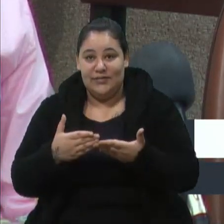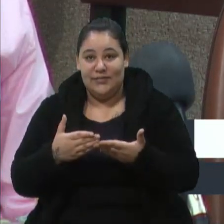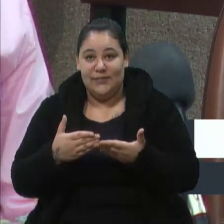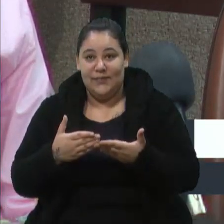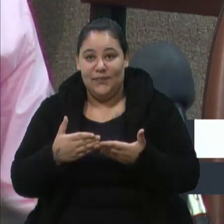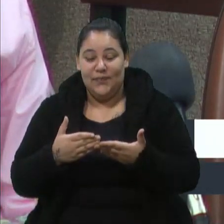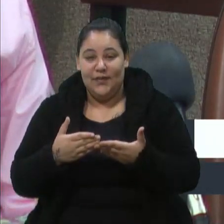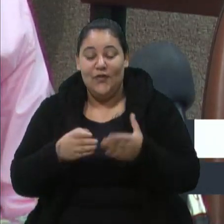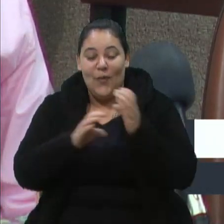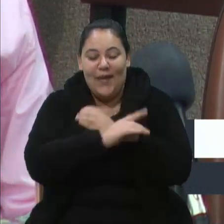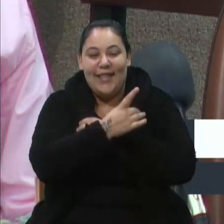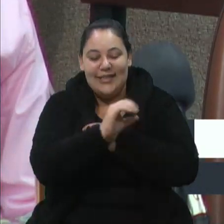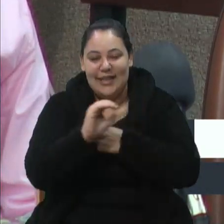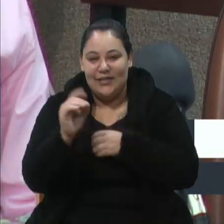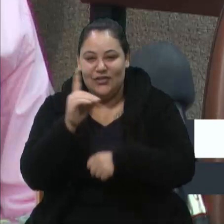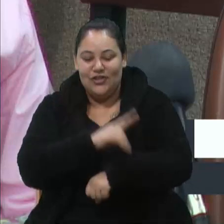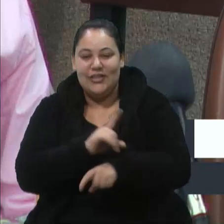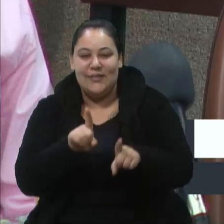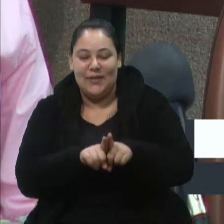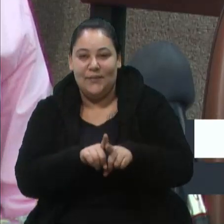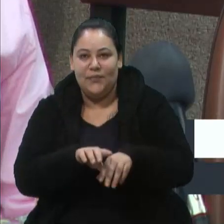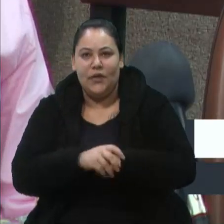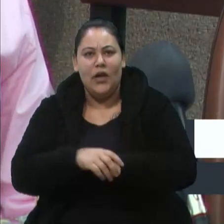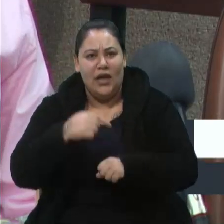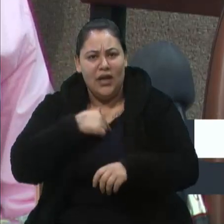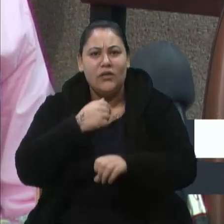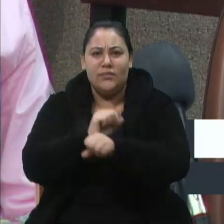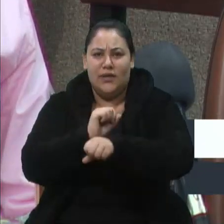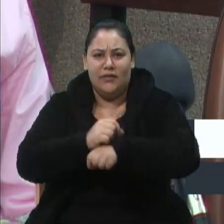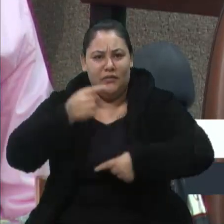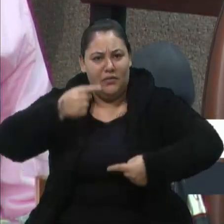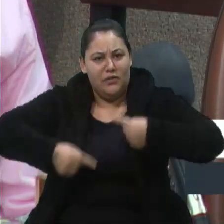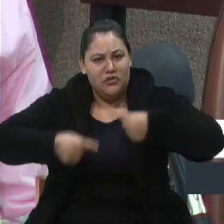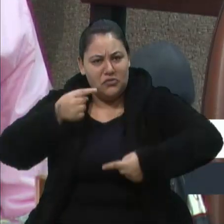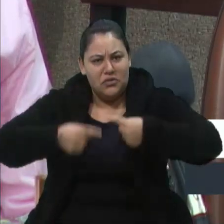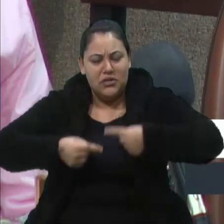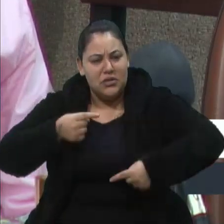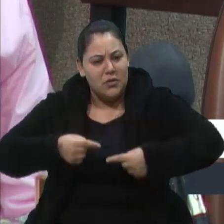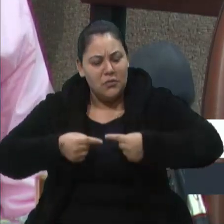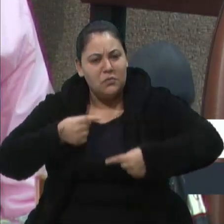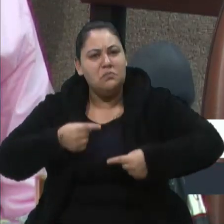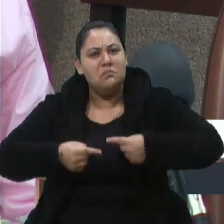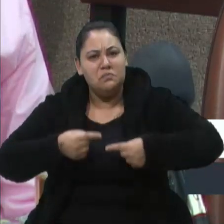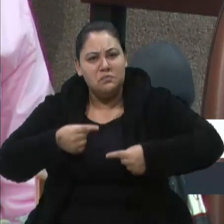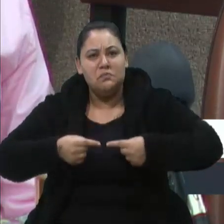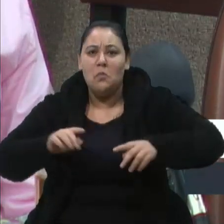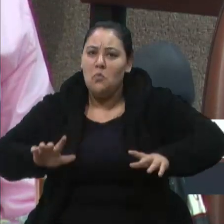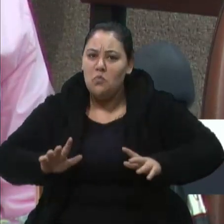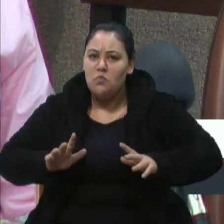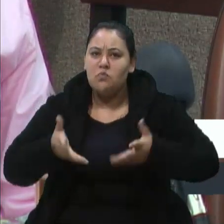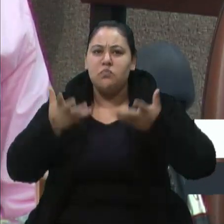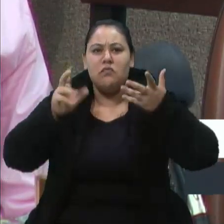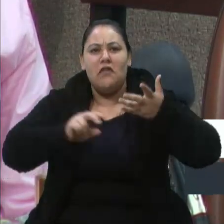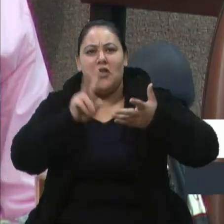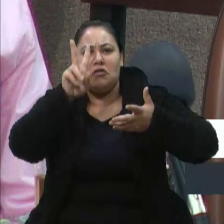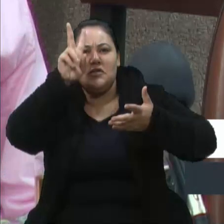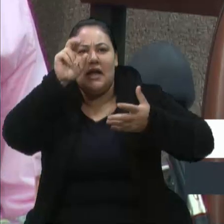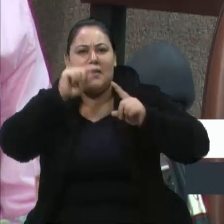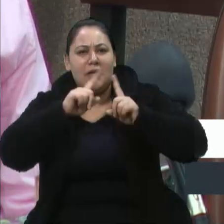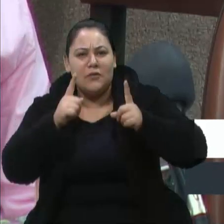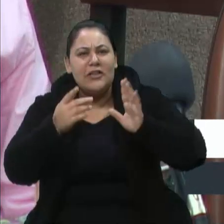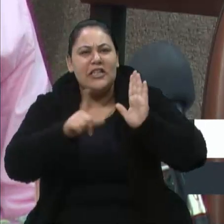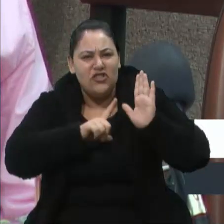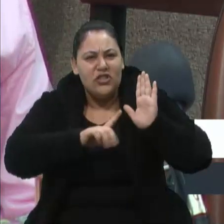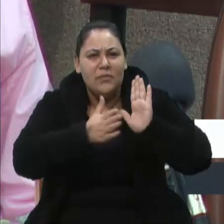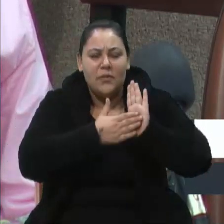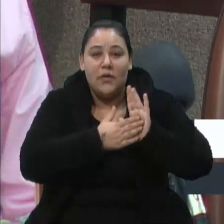dias, eu esperava um debate produtivo, com propostas, mas o que eu percebi ontem pelas